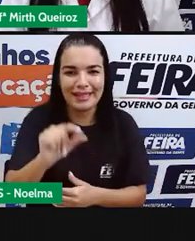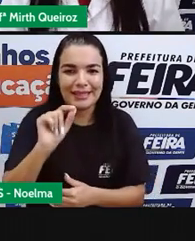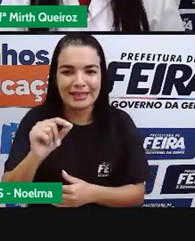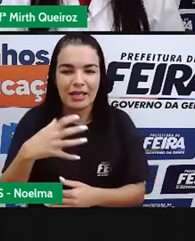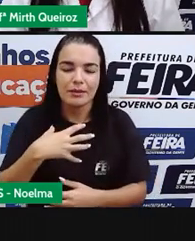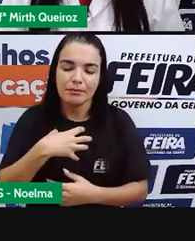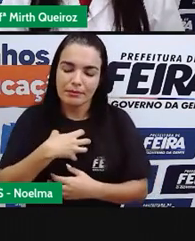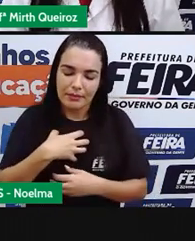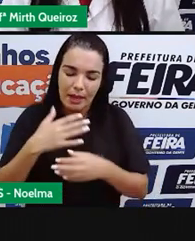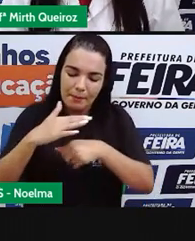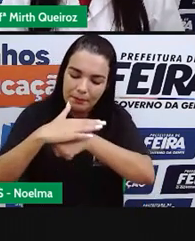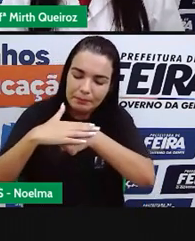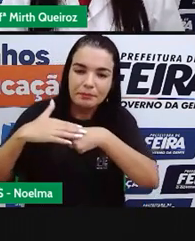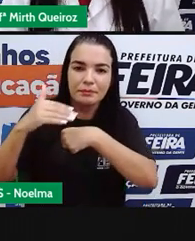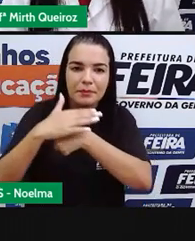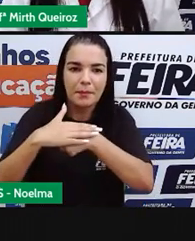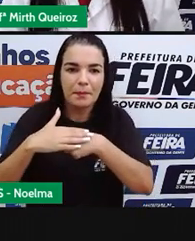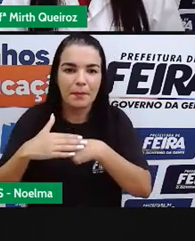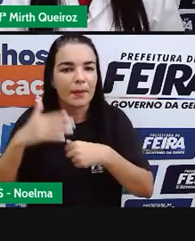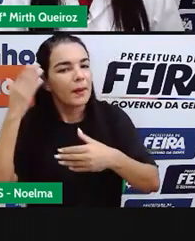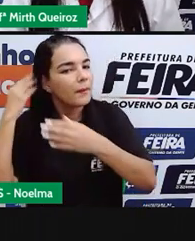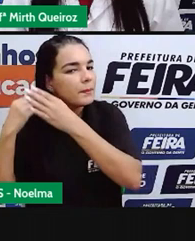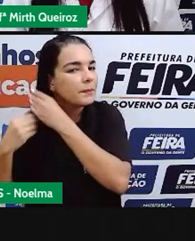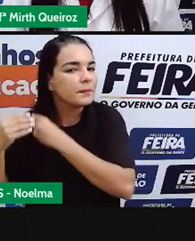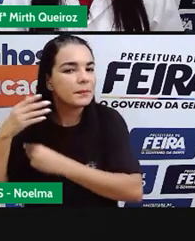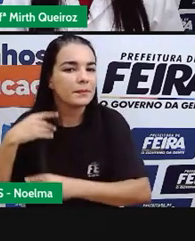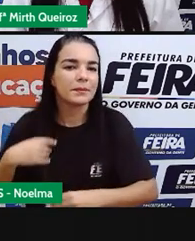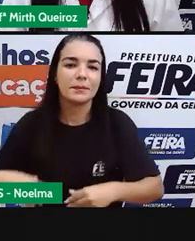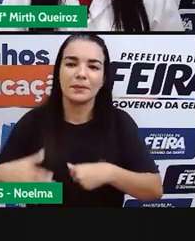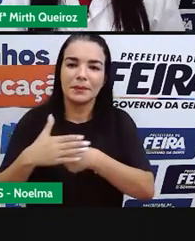Afagou meu cabelo comprido com muito carinho.